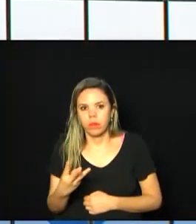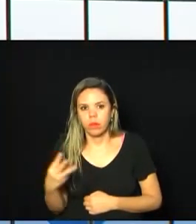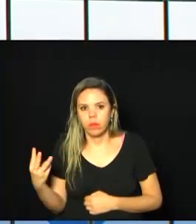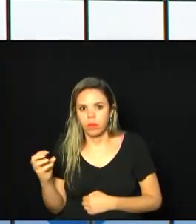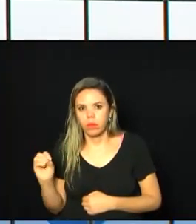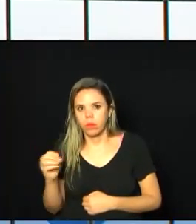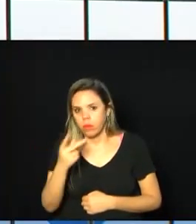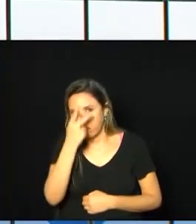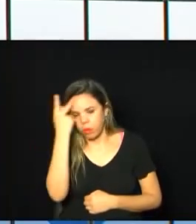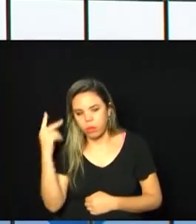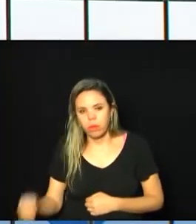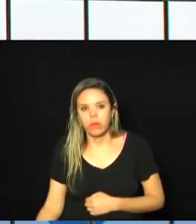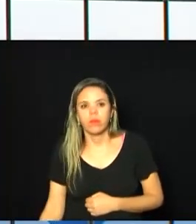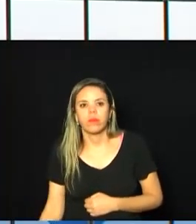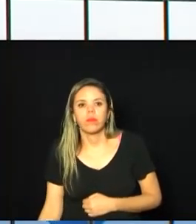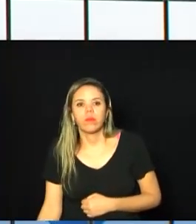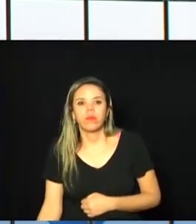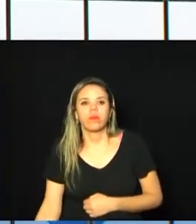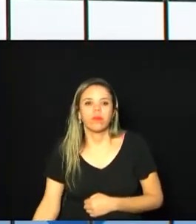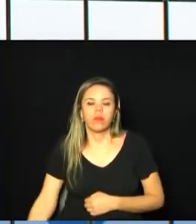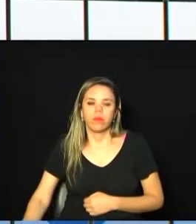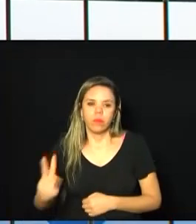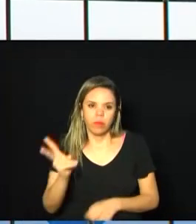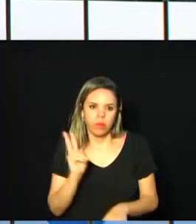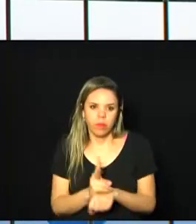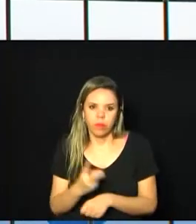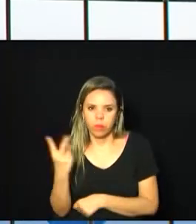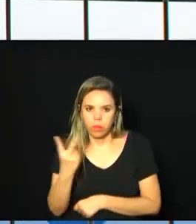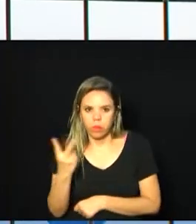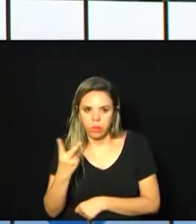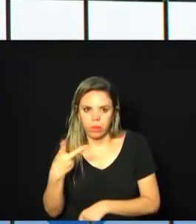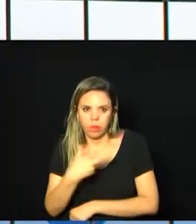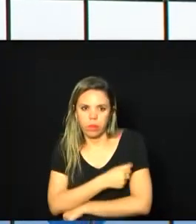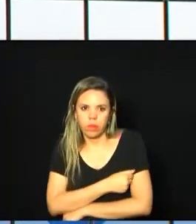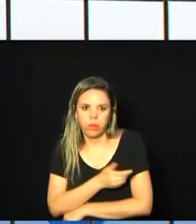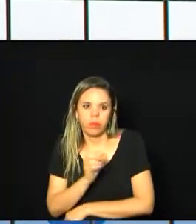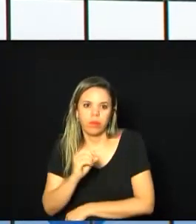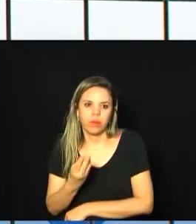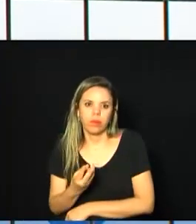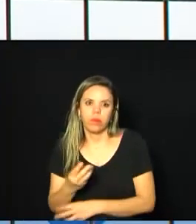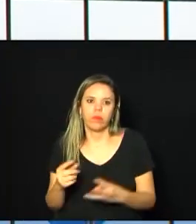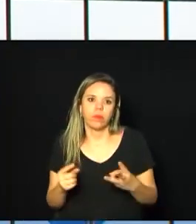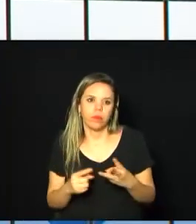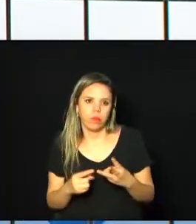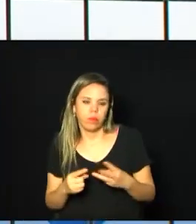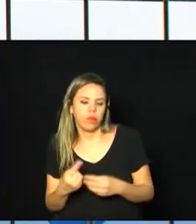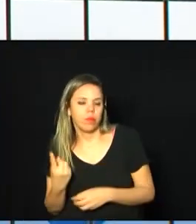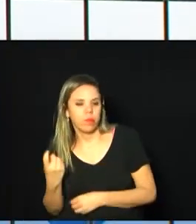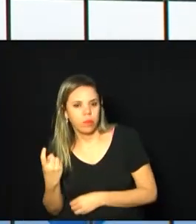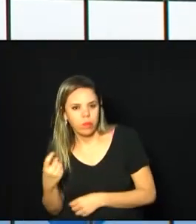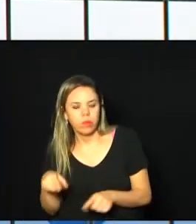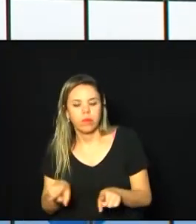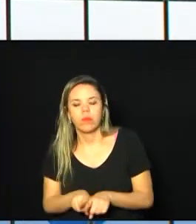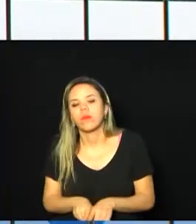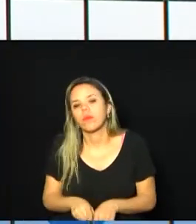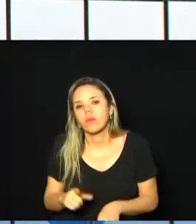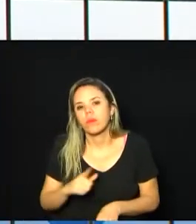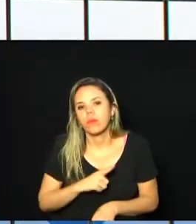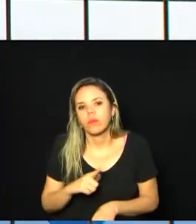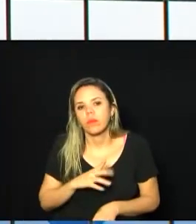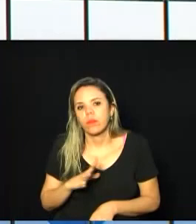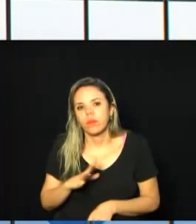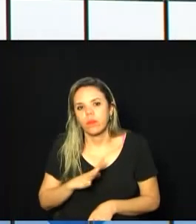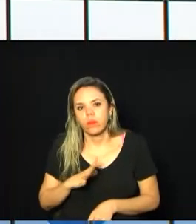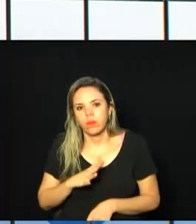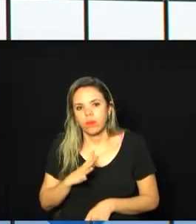795.330 pessoas já foram imunizadas com as 2 doses ou com a vacina de dose única e nós temos na